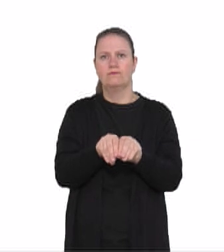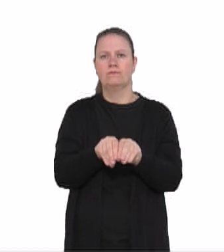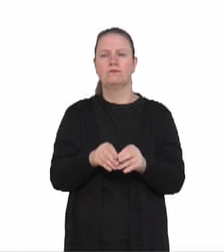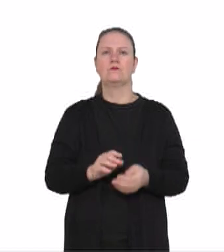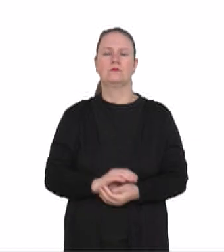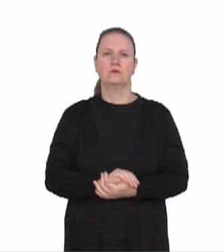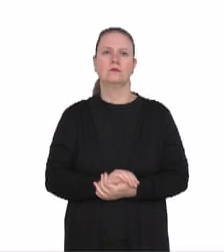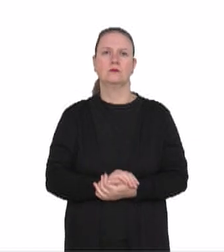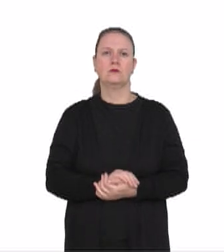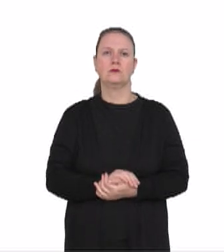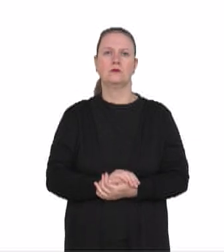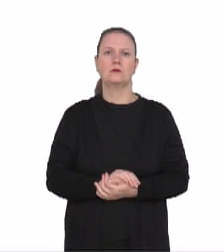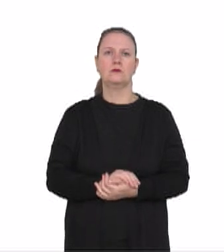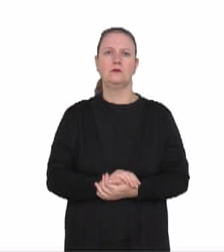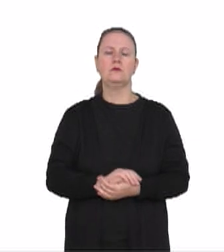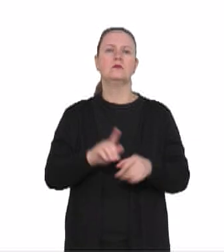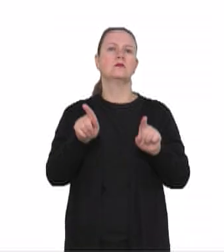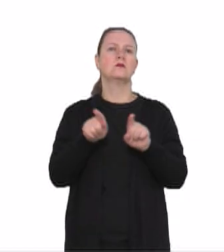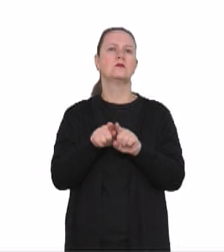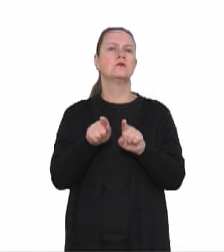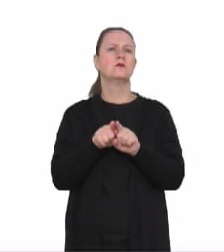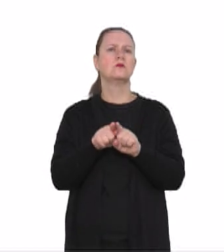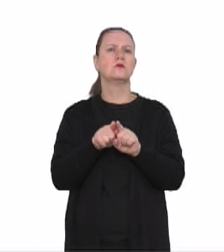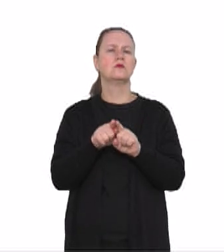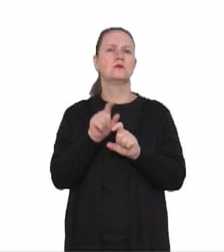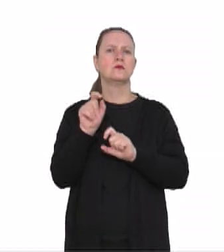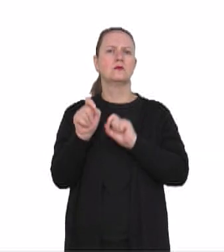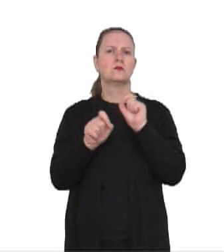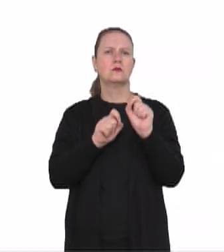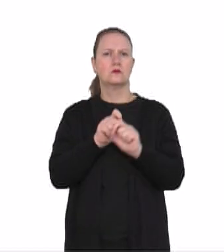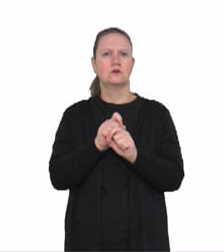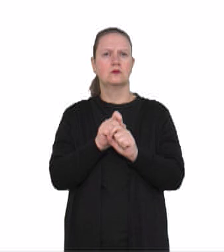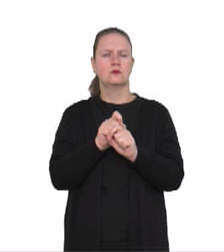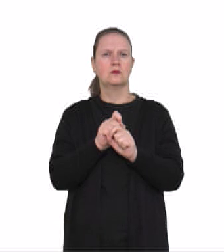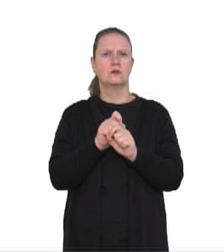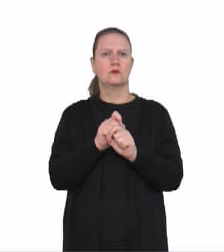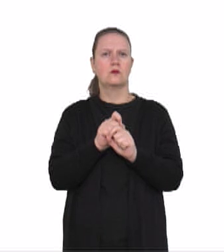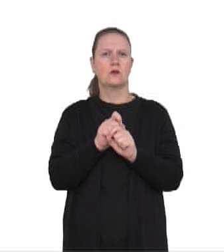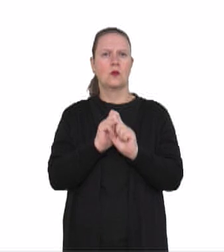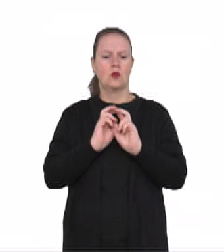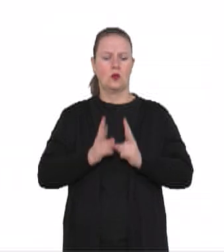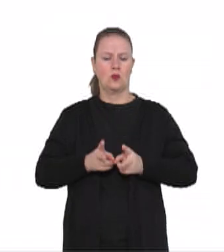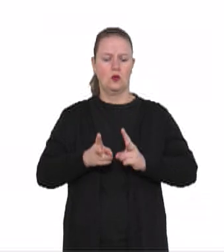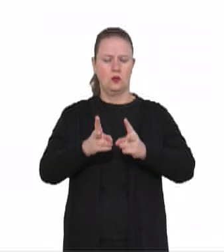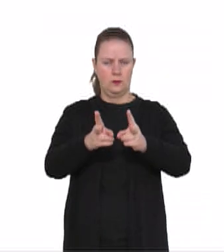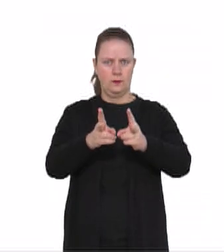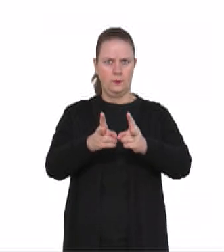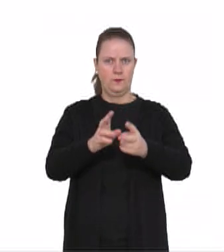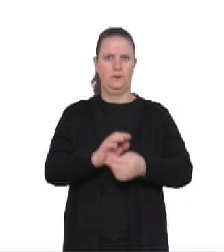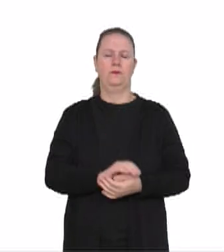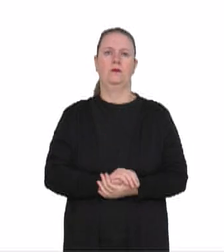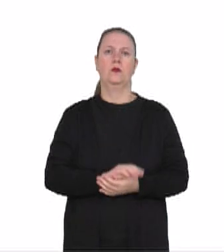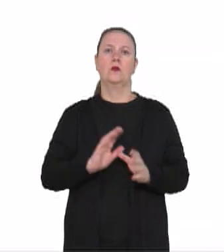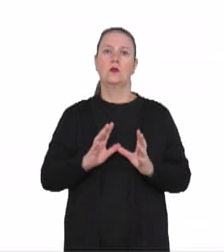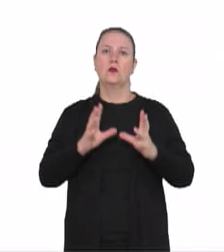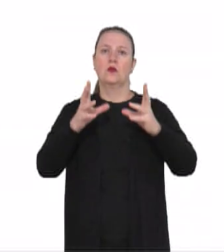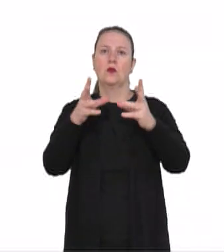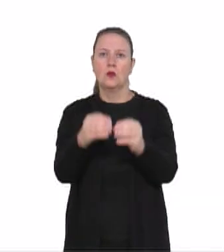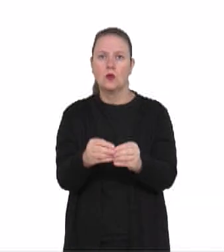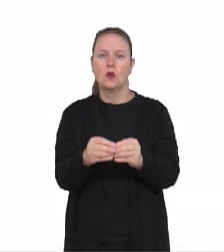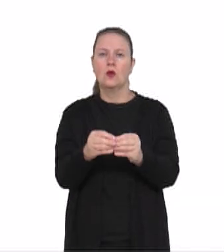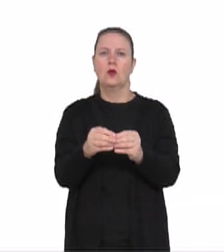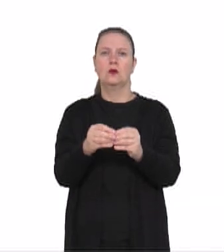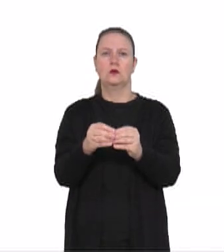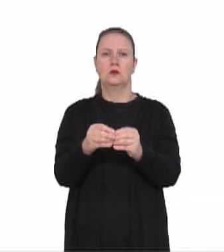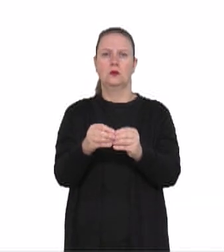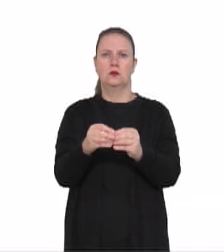appliances like mobile phones once they are charged, or they will continue to use energy. Então, todos os carregadores da